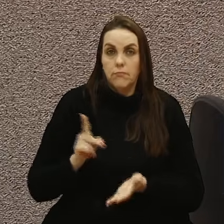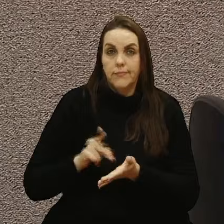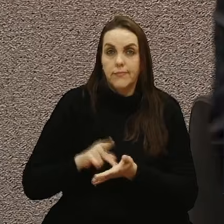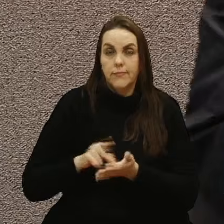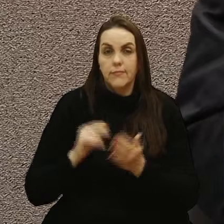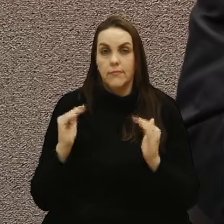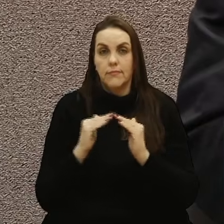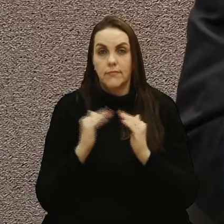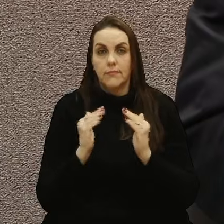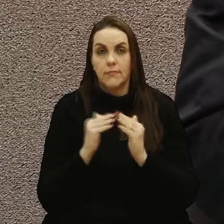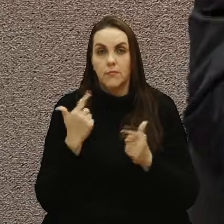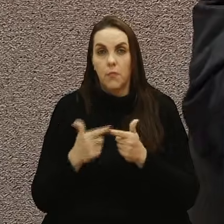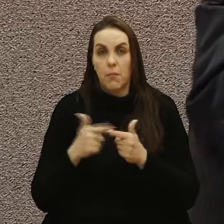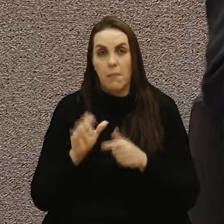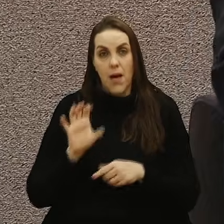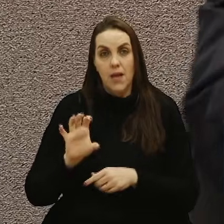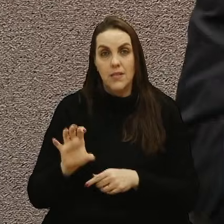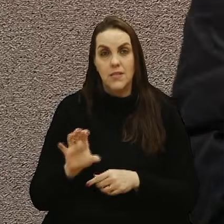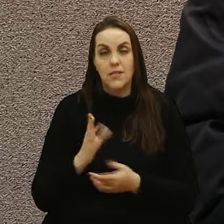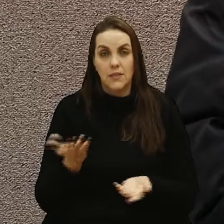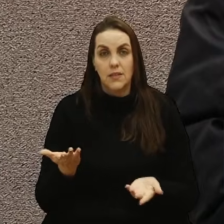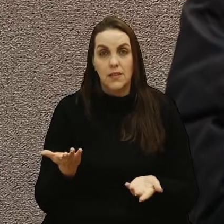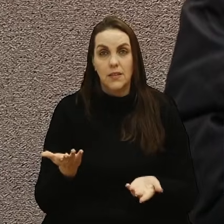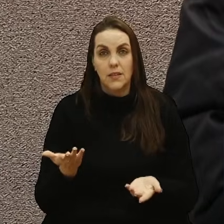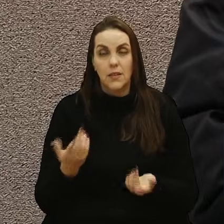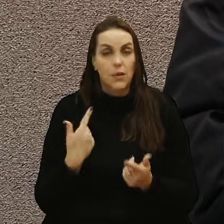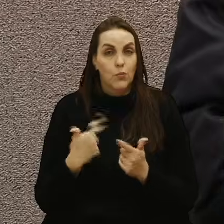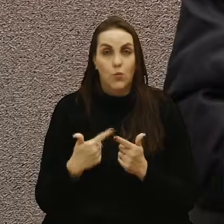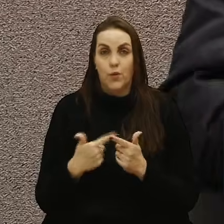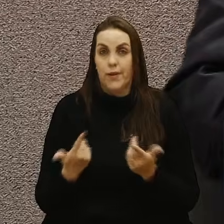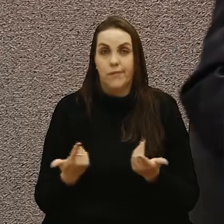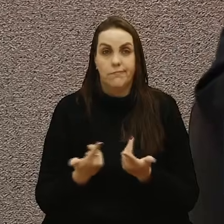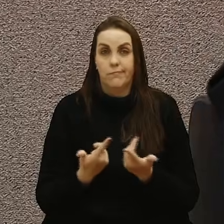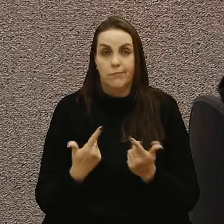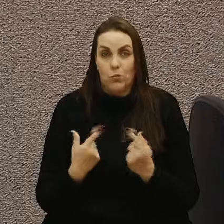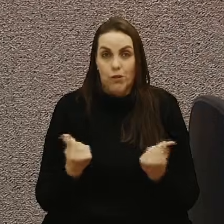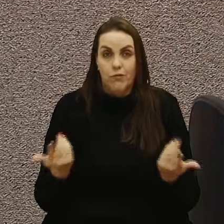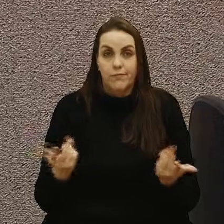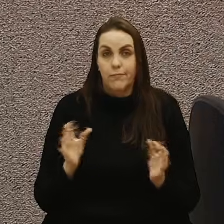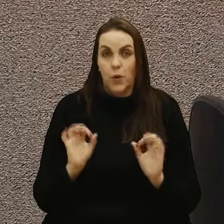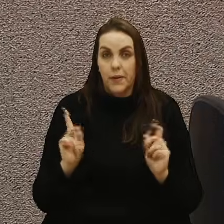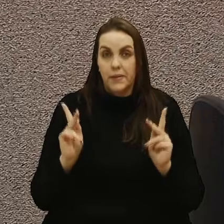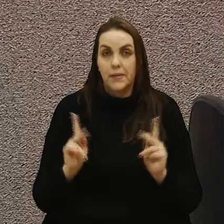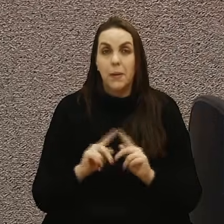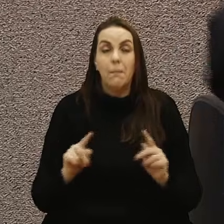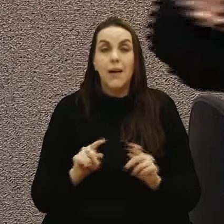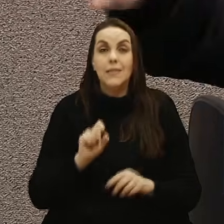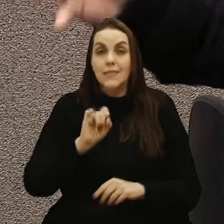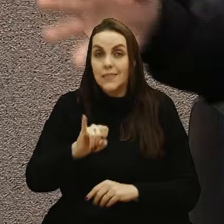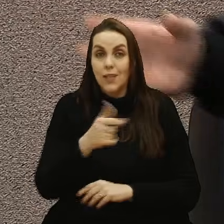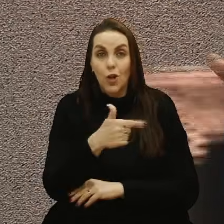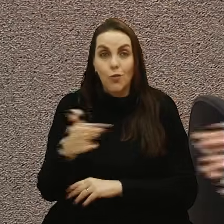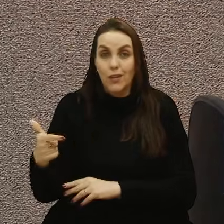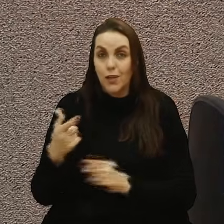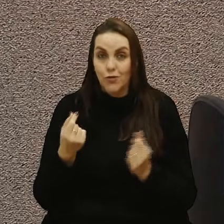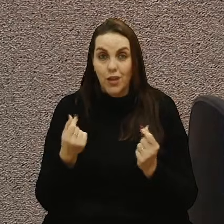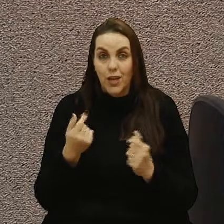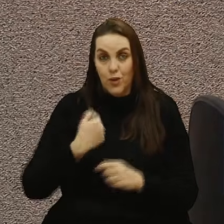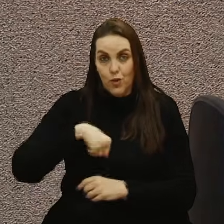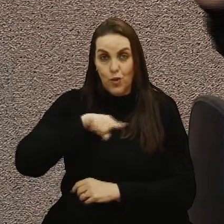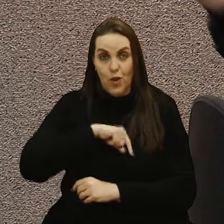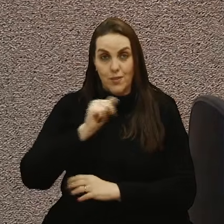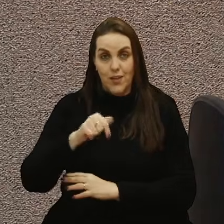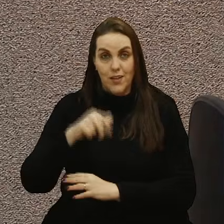problema seja esse, Balbinotti, porque não tem dinheiro. Mas eu digo assim, mesmo quando não tem dinheiro, nós aqui